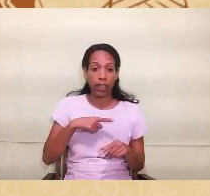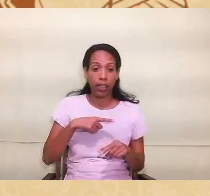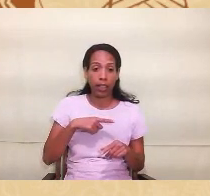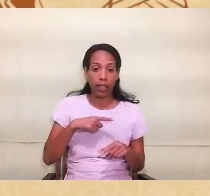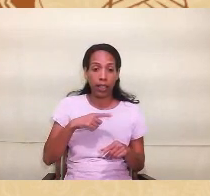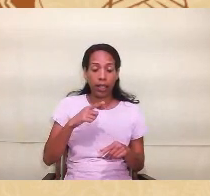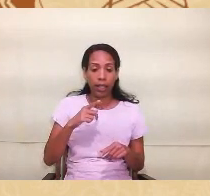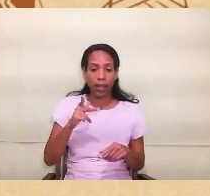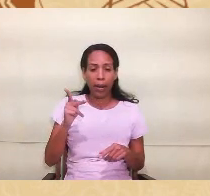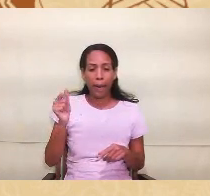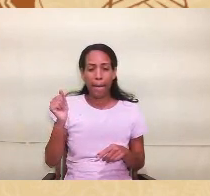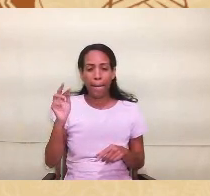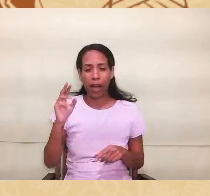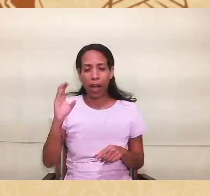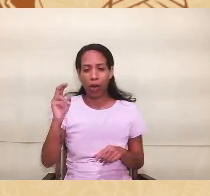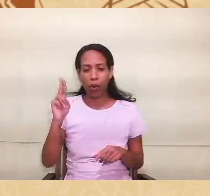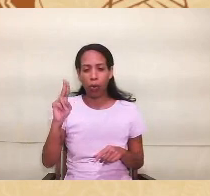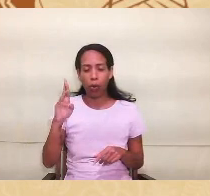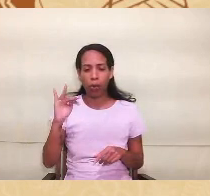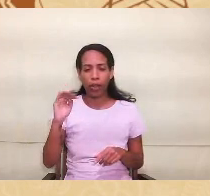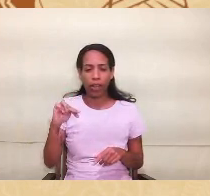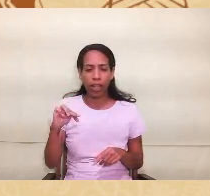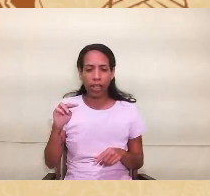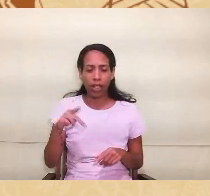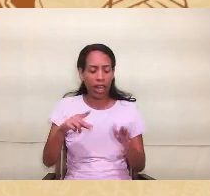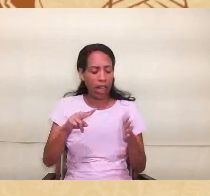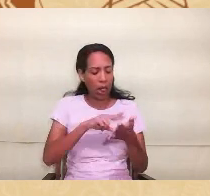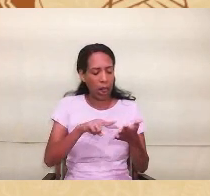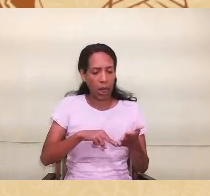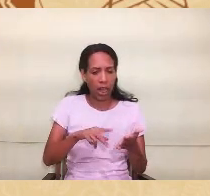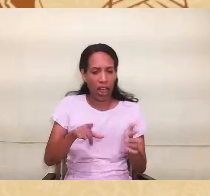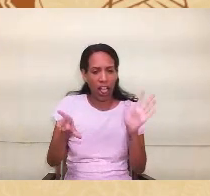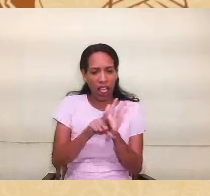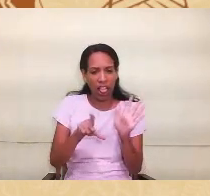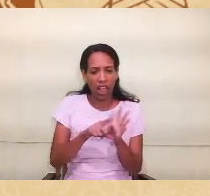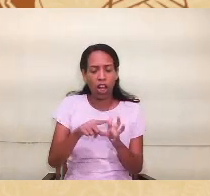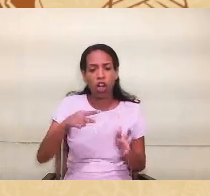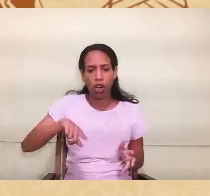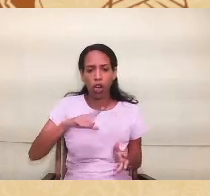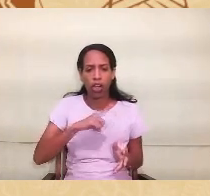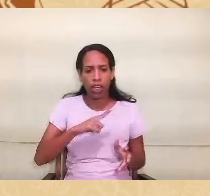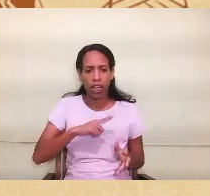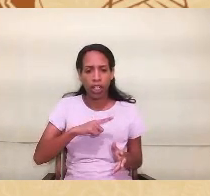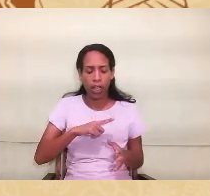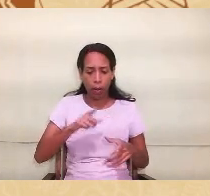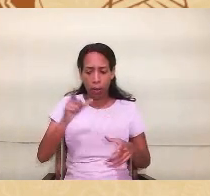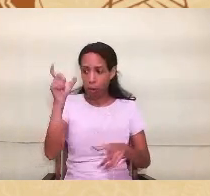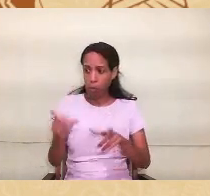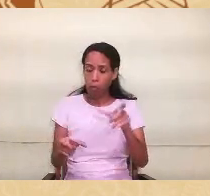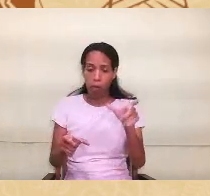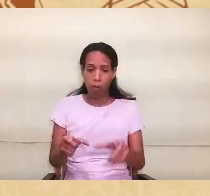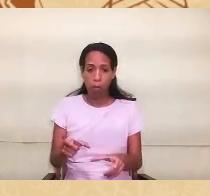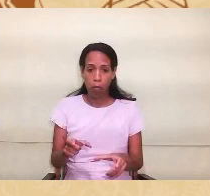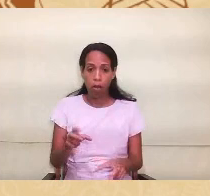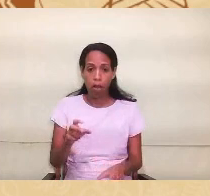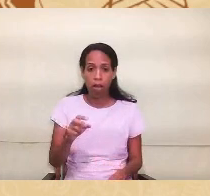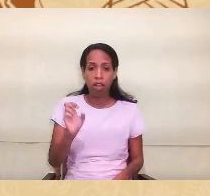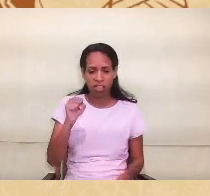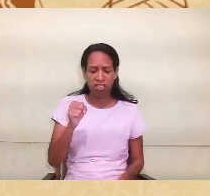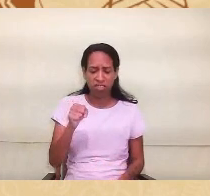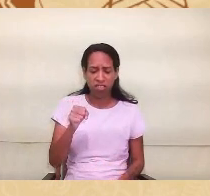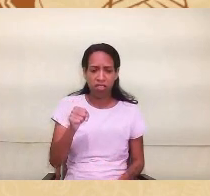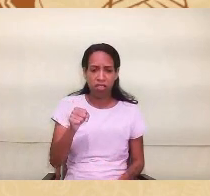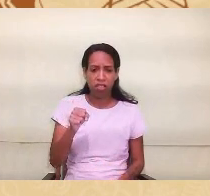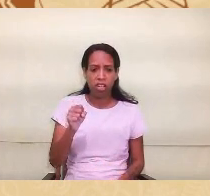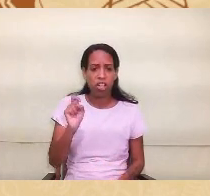ler o PR Classe, nem precisa ler Marx, porque nós já temos a nossa postura, né? Natura é assim. E não é só